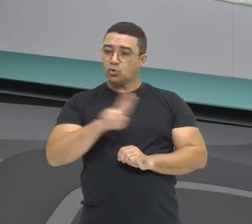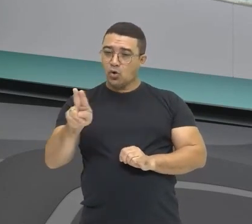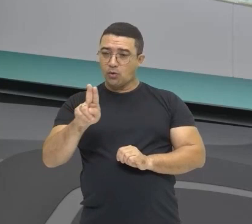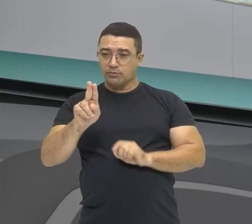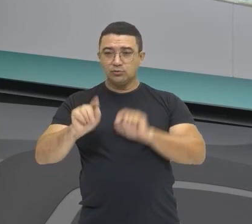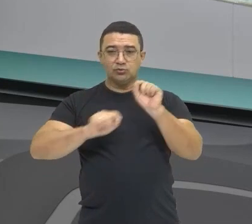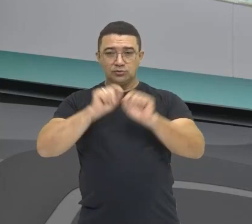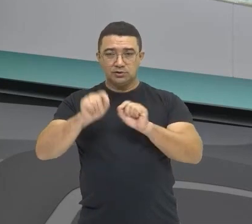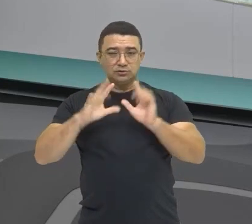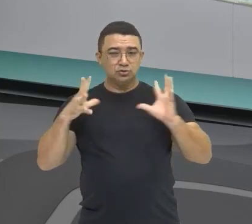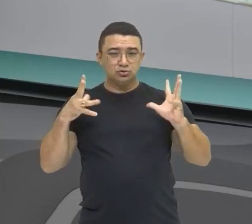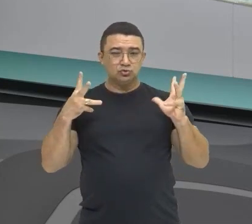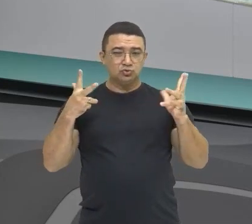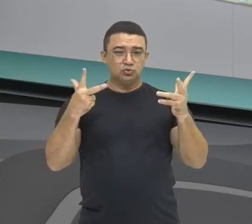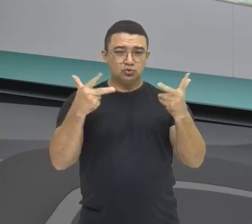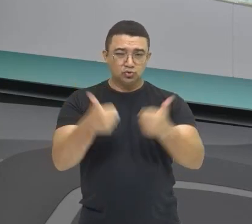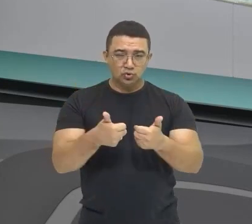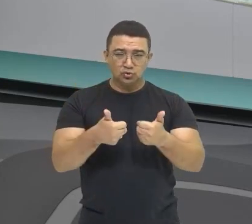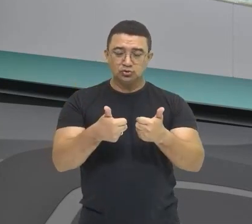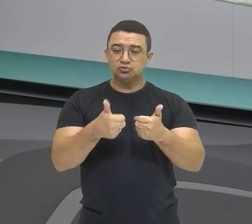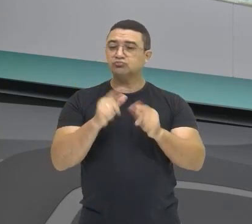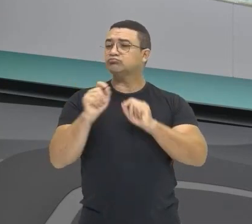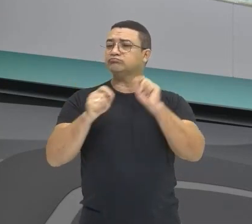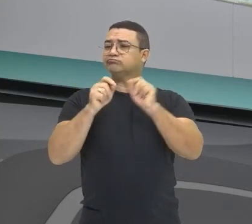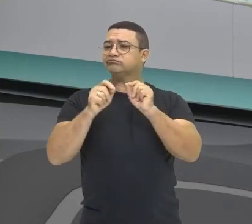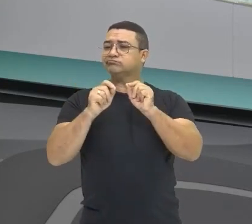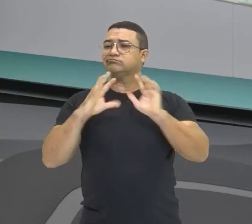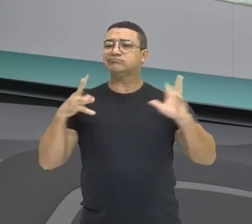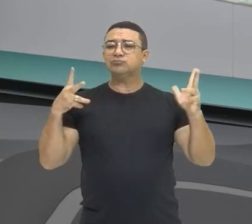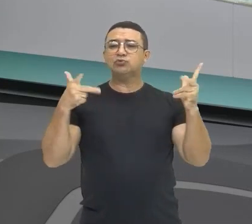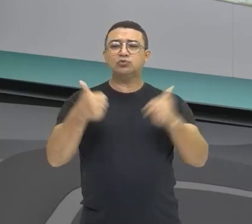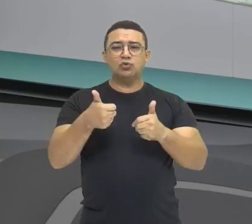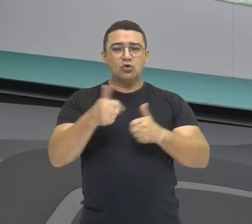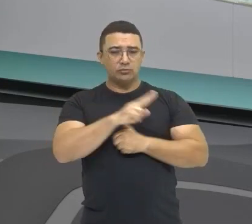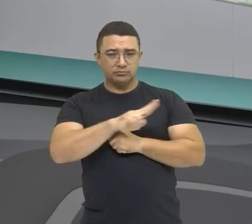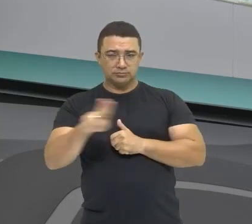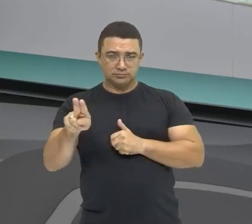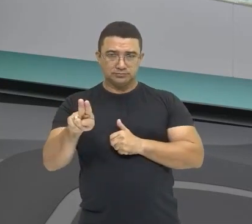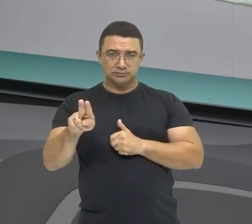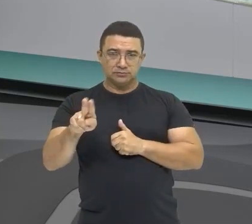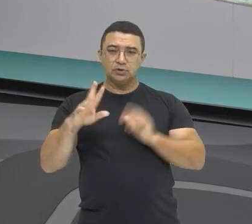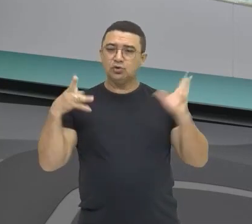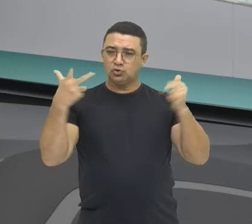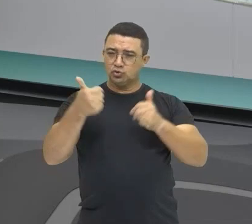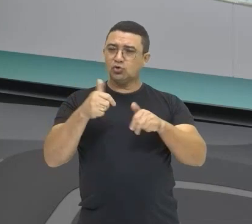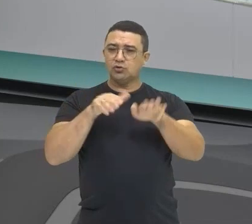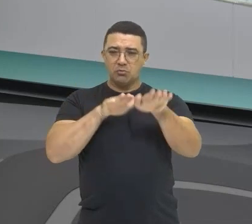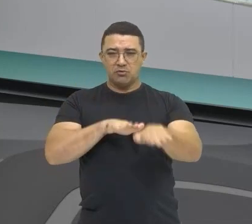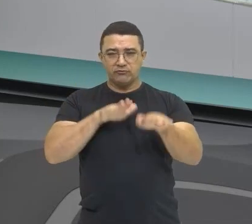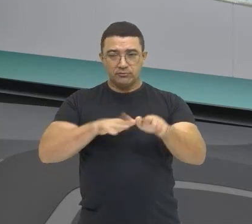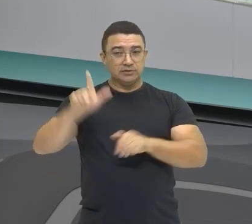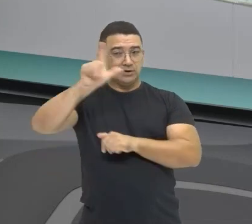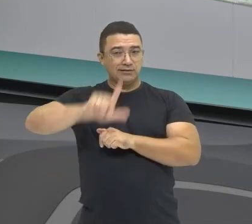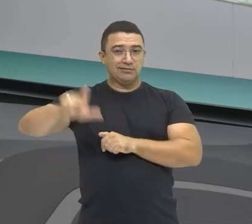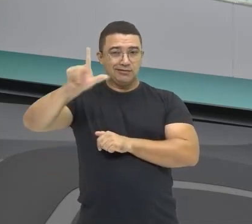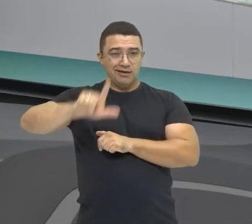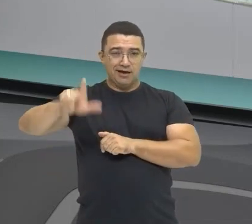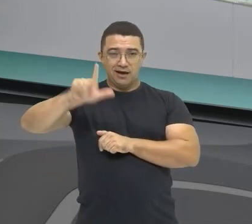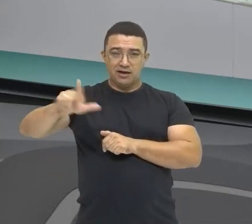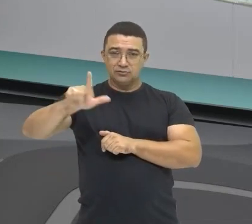genérica de todas, eu disse todas, denominação genérica de todas as manifestações